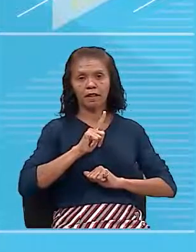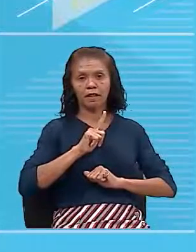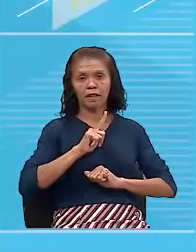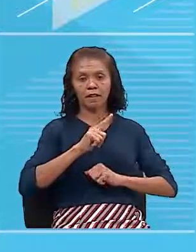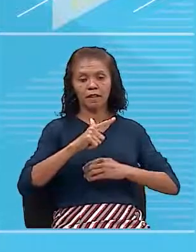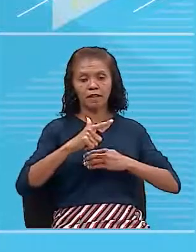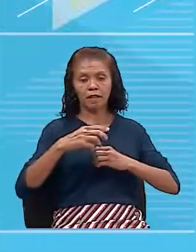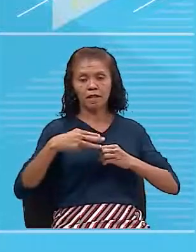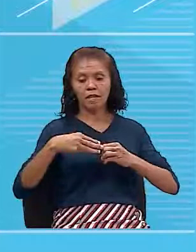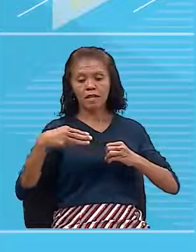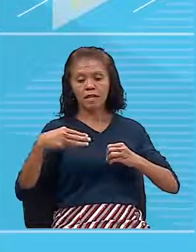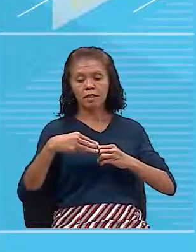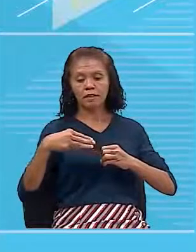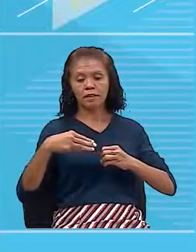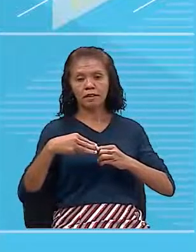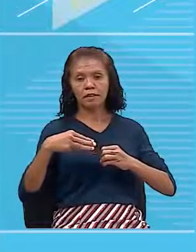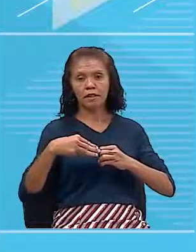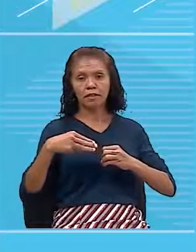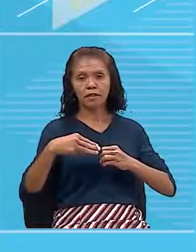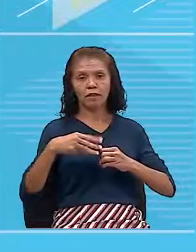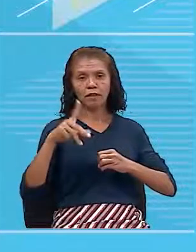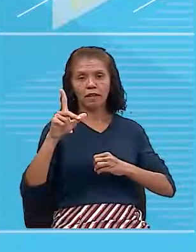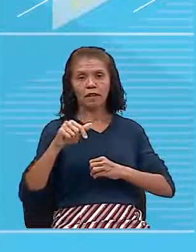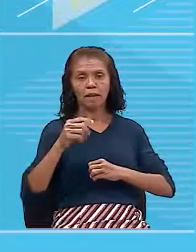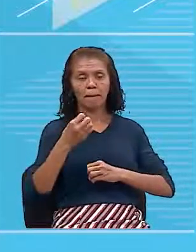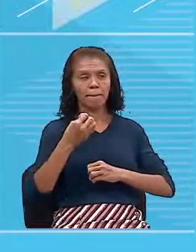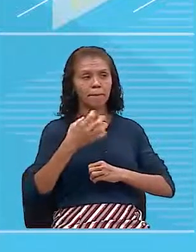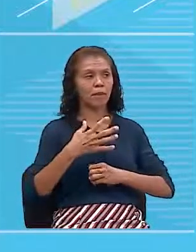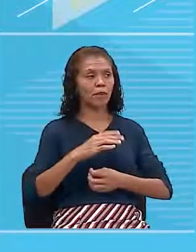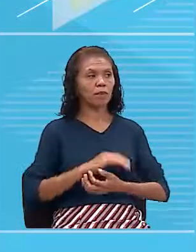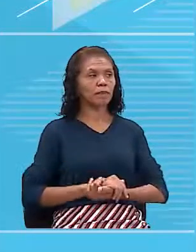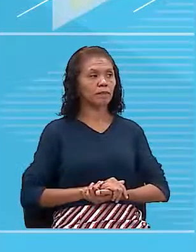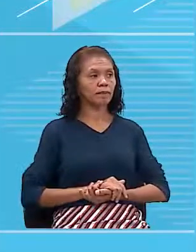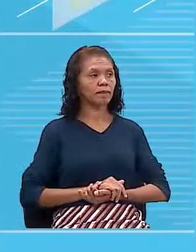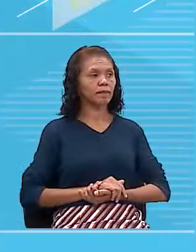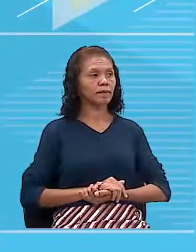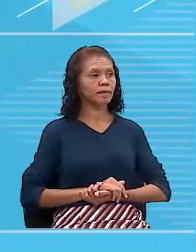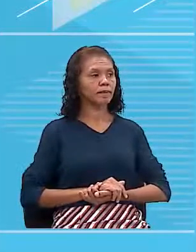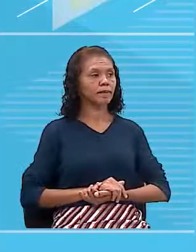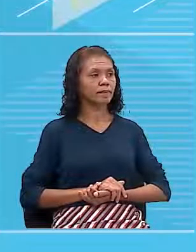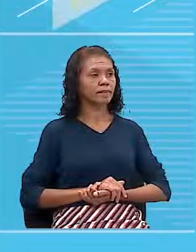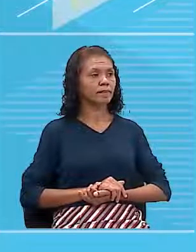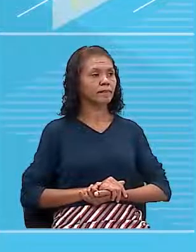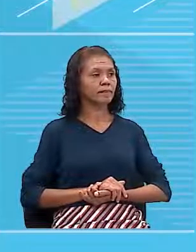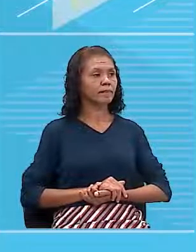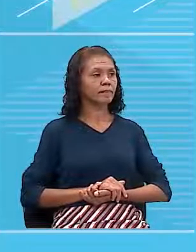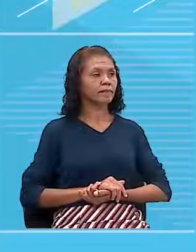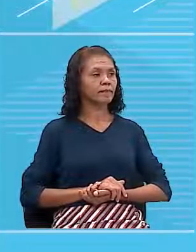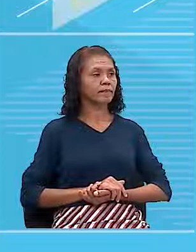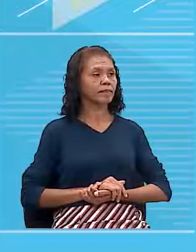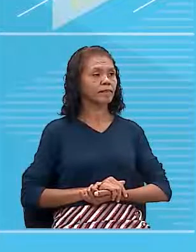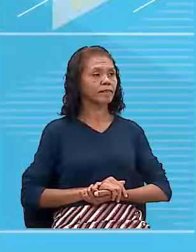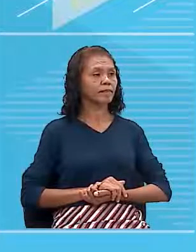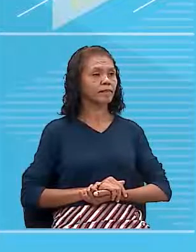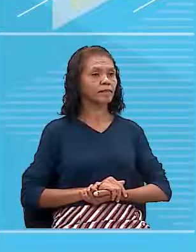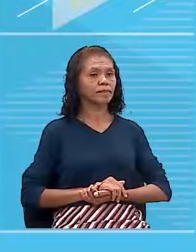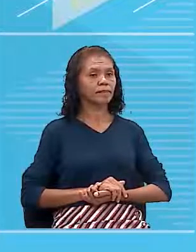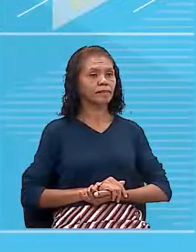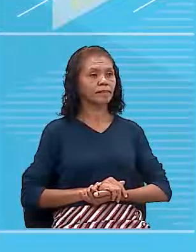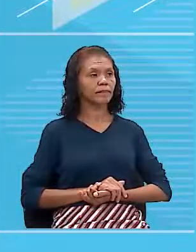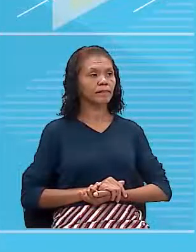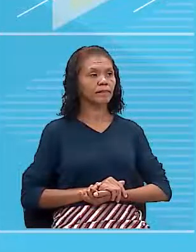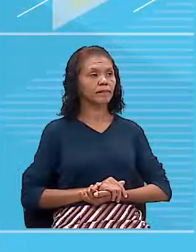e quando a gente queima as moléculas de proteína na forma de alimento olha só que interessante